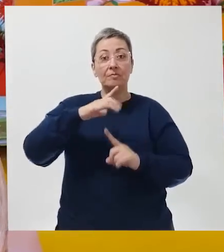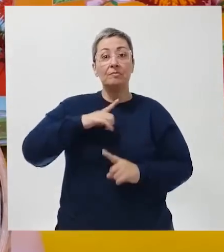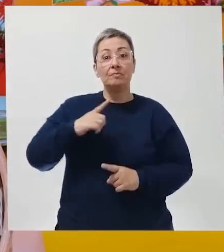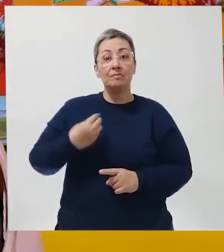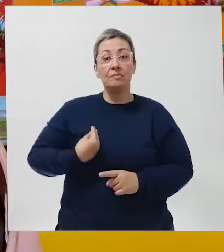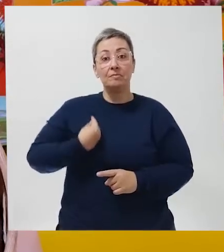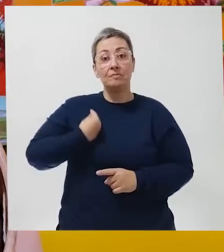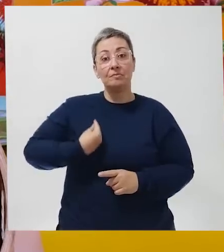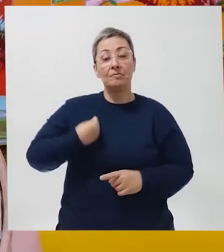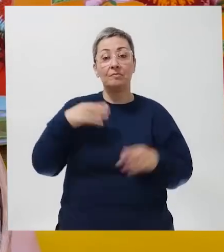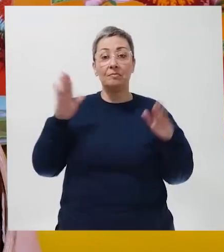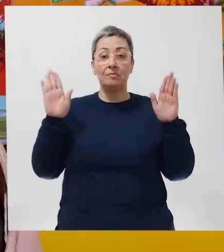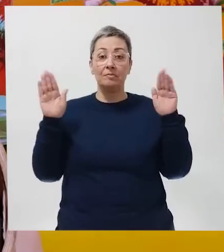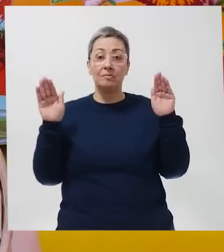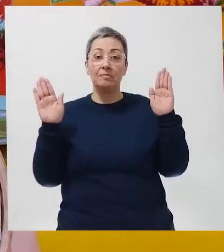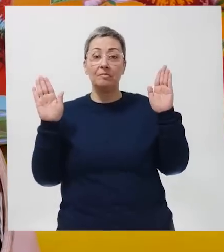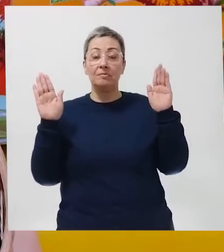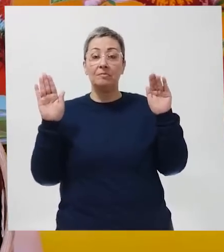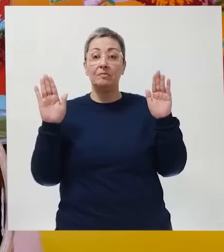solidão. Dentro